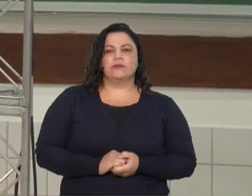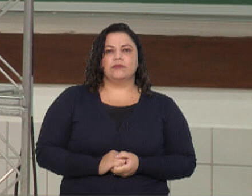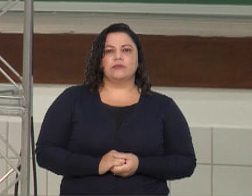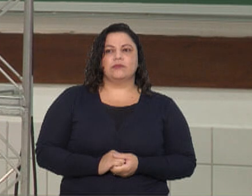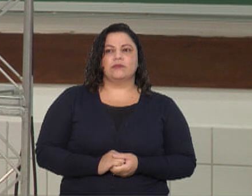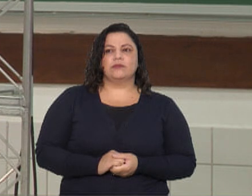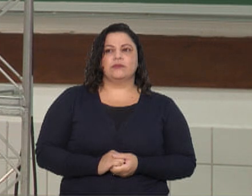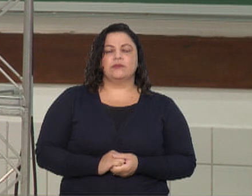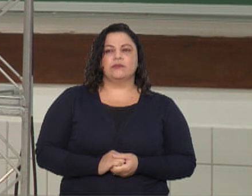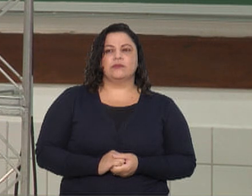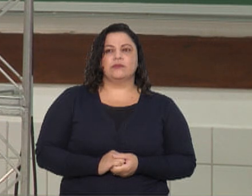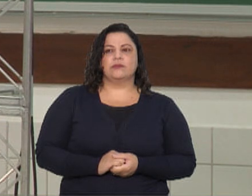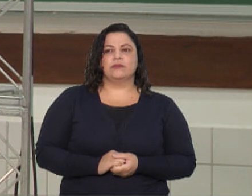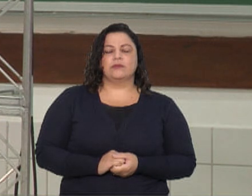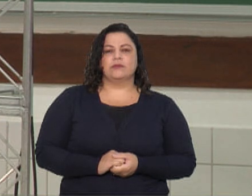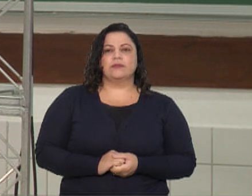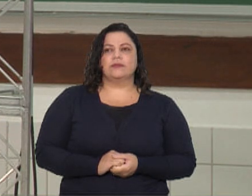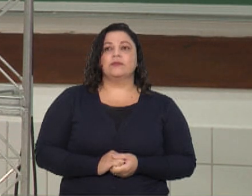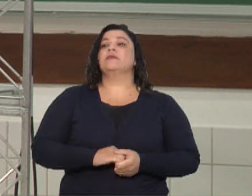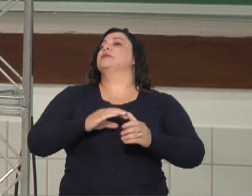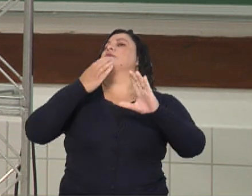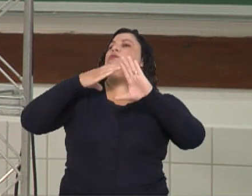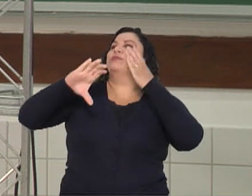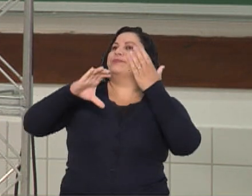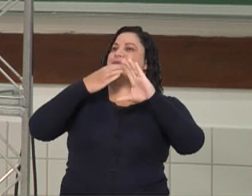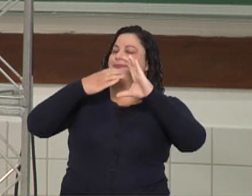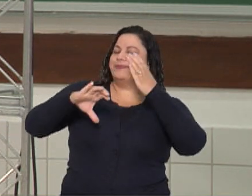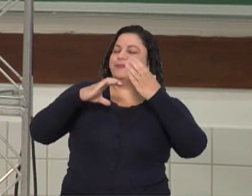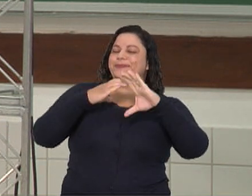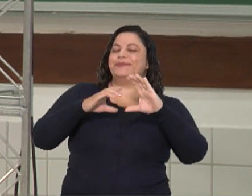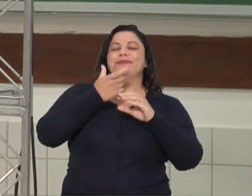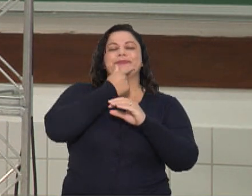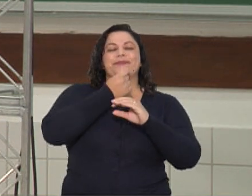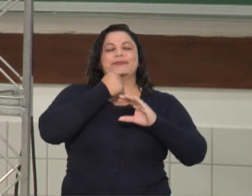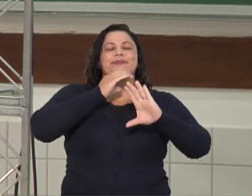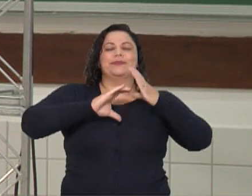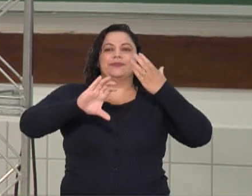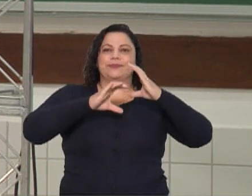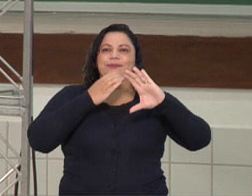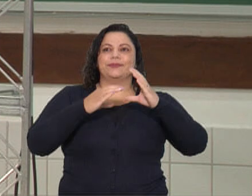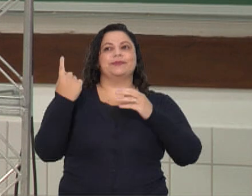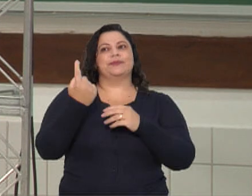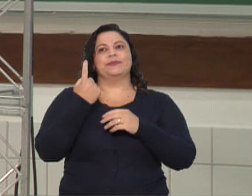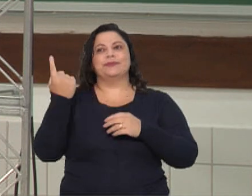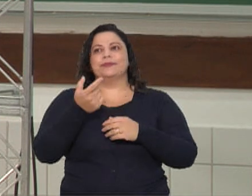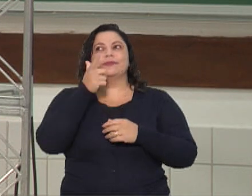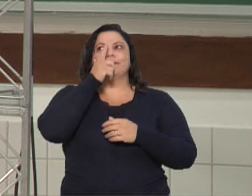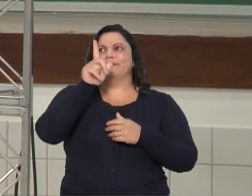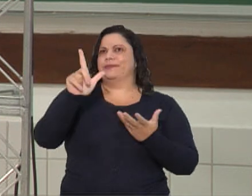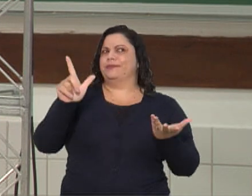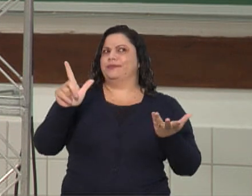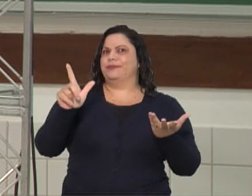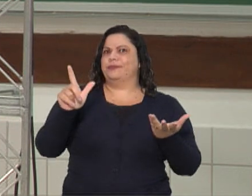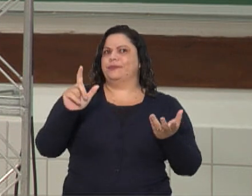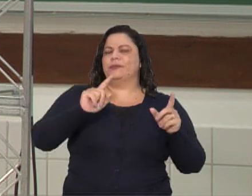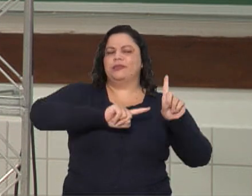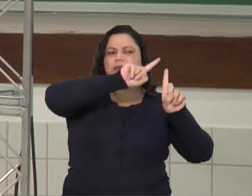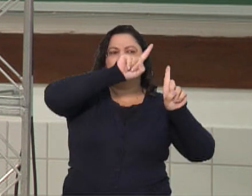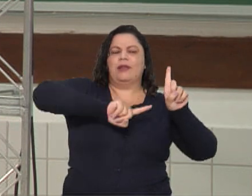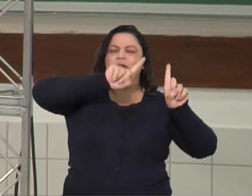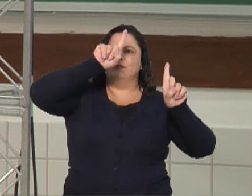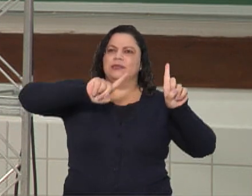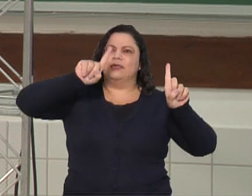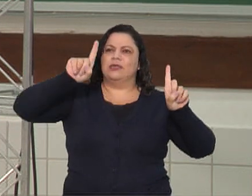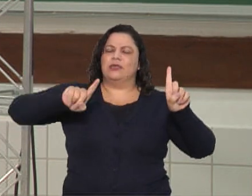Um cantor sozinho, for, né, um vocal, ele não vai conseguir fazer a harmonia só